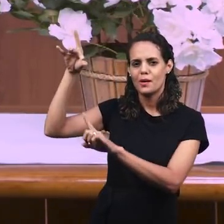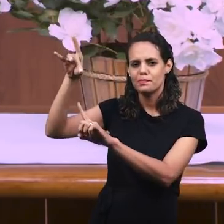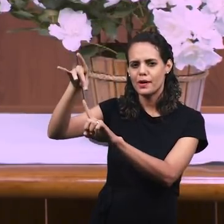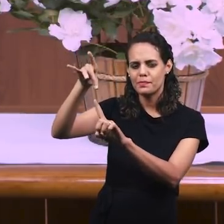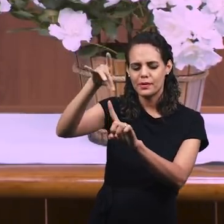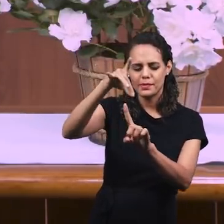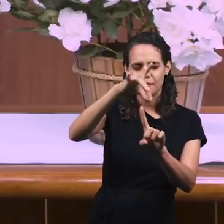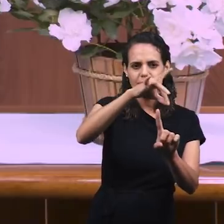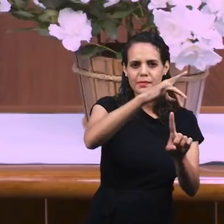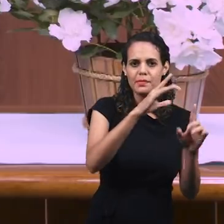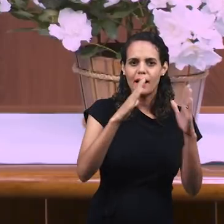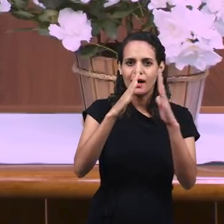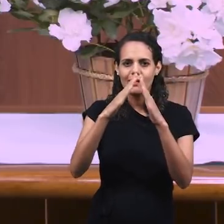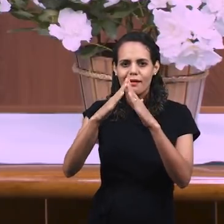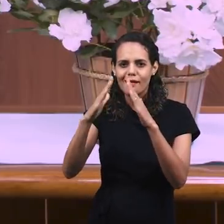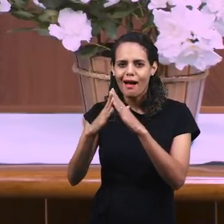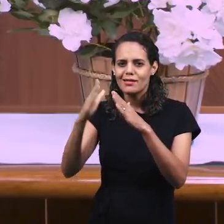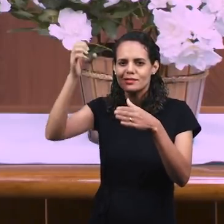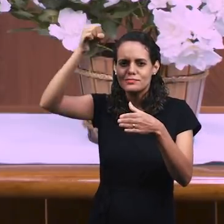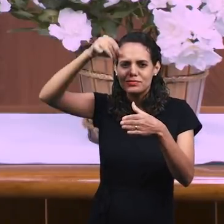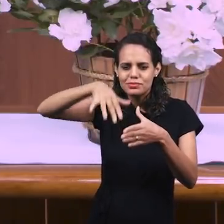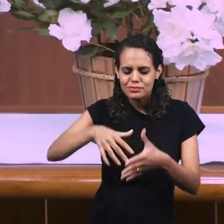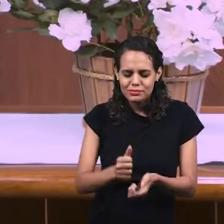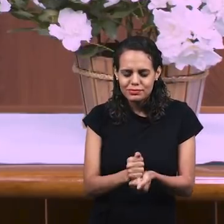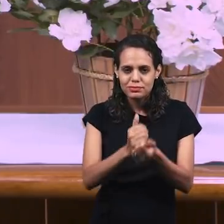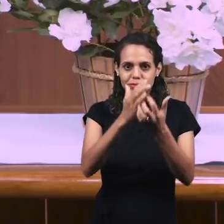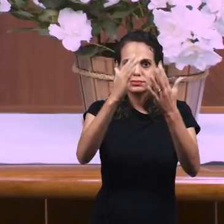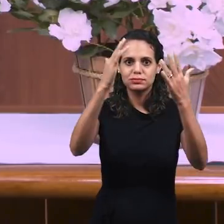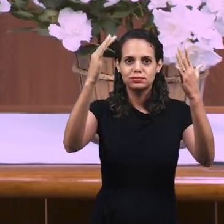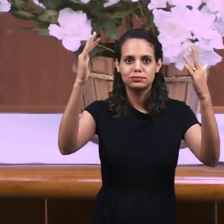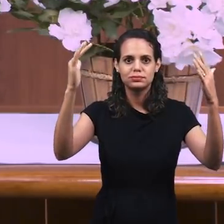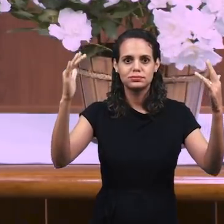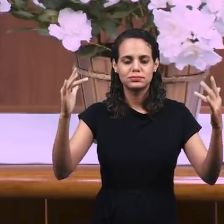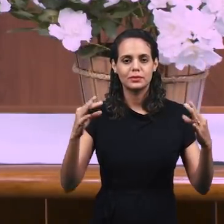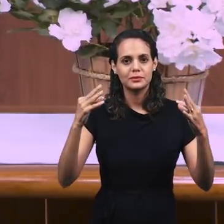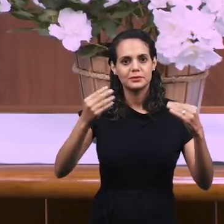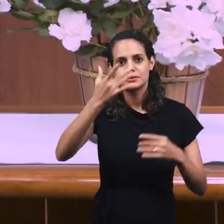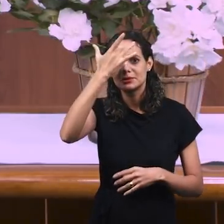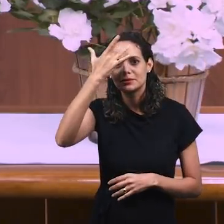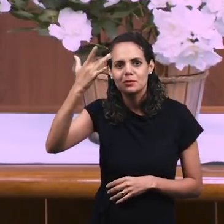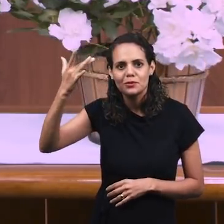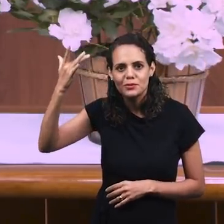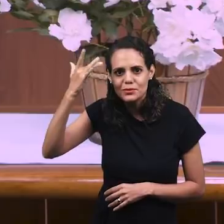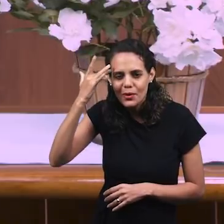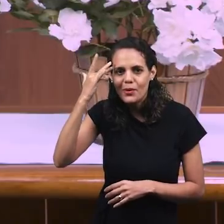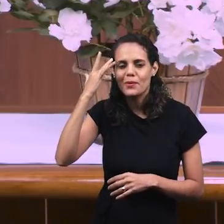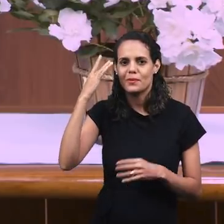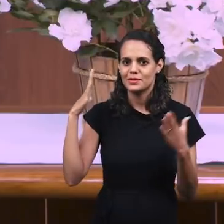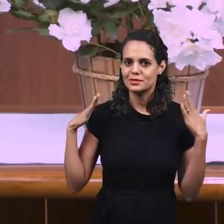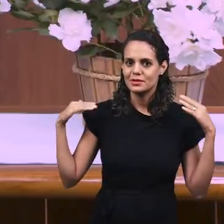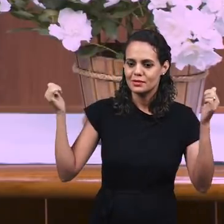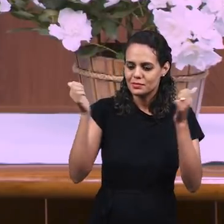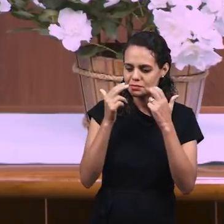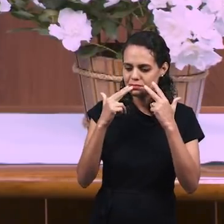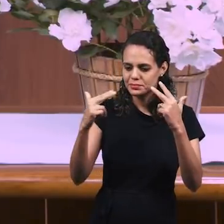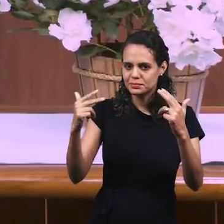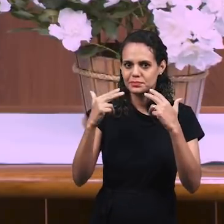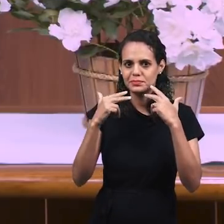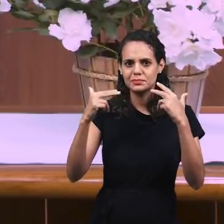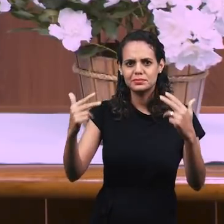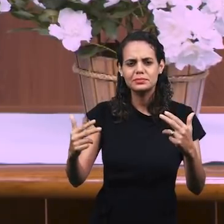encheu da glória do Senhor. E todos profetizavam e viam cada um